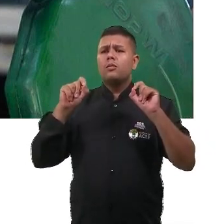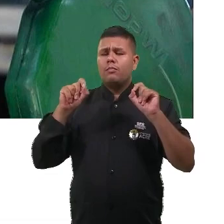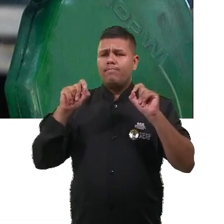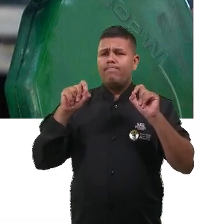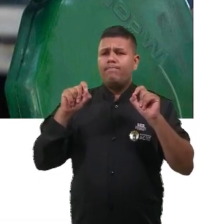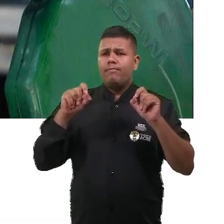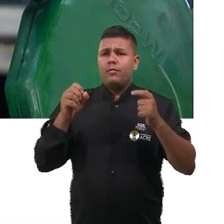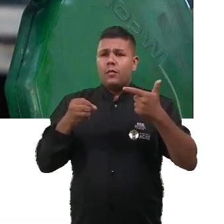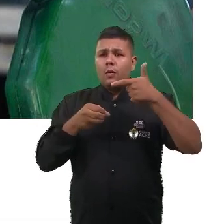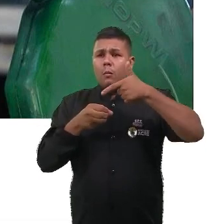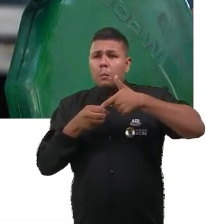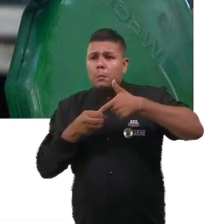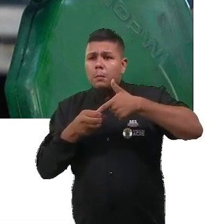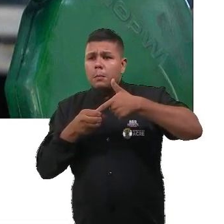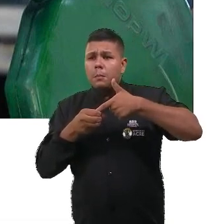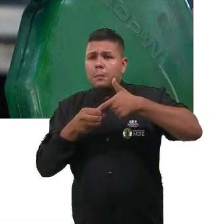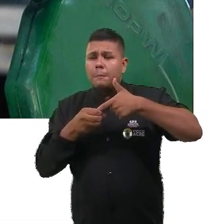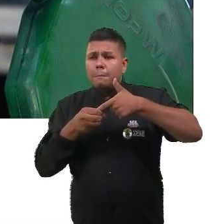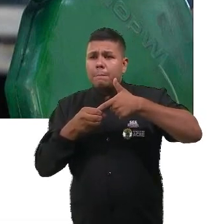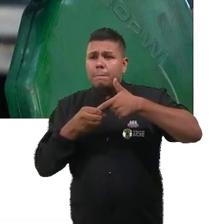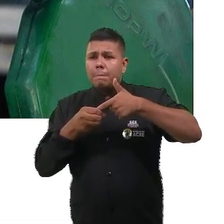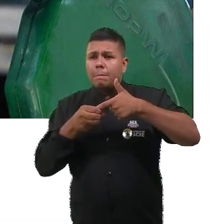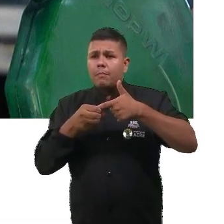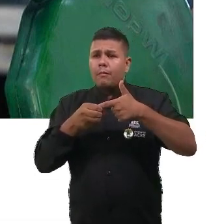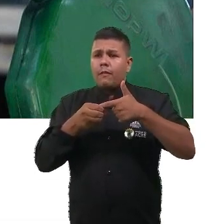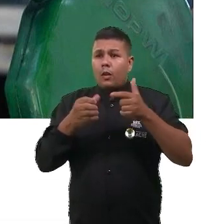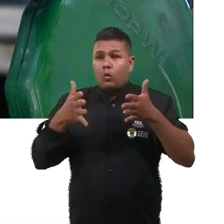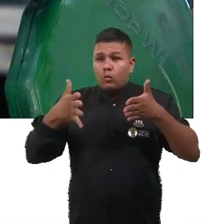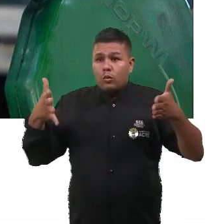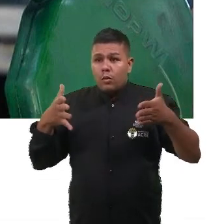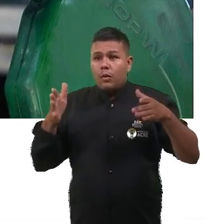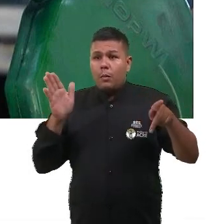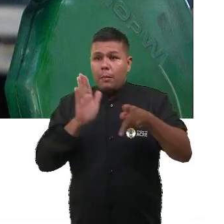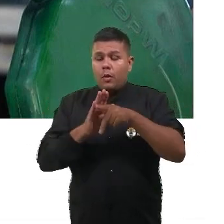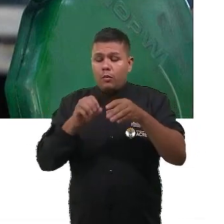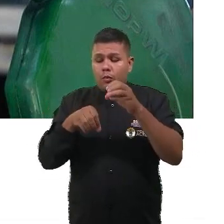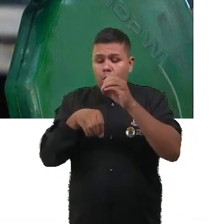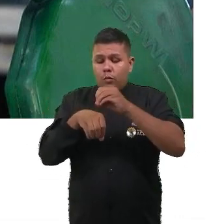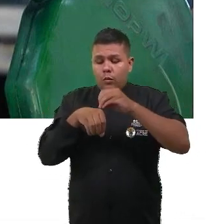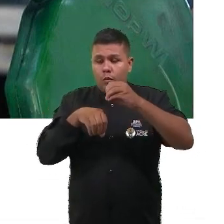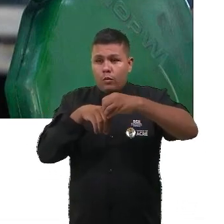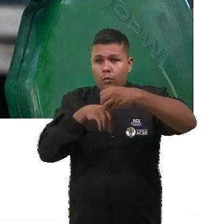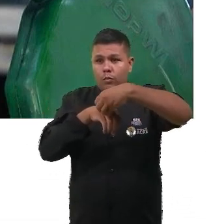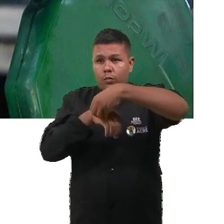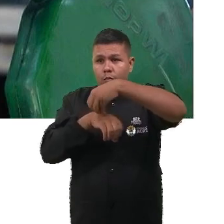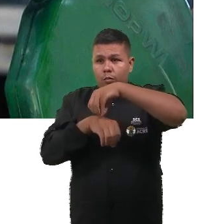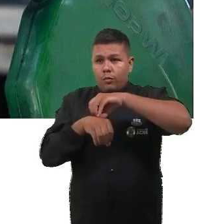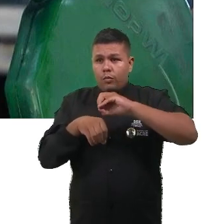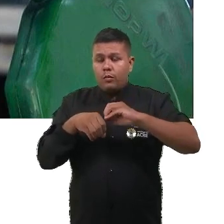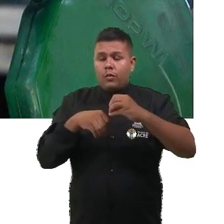diesel da gasolina é o tamanho da molécula. Quando eu falo de gasolina,